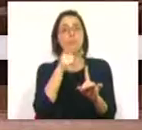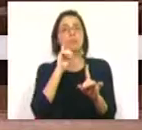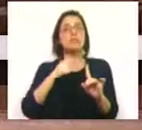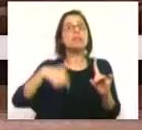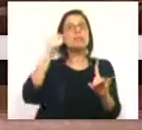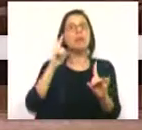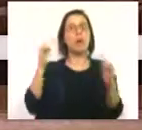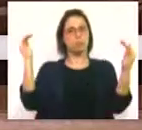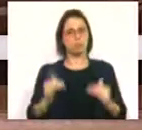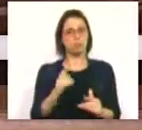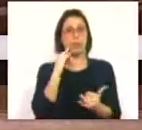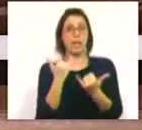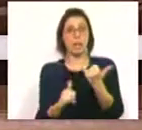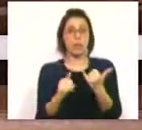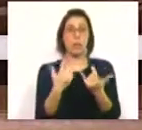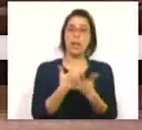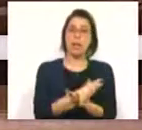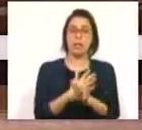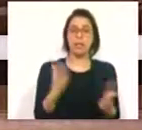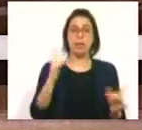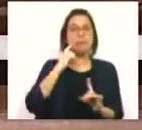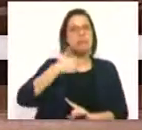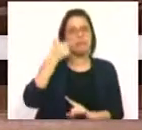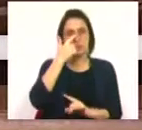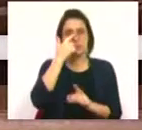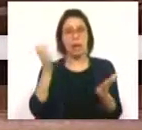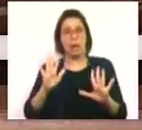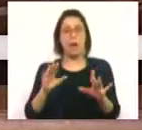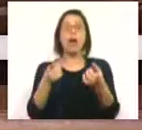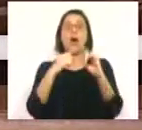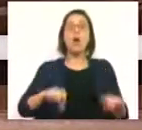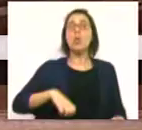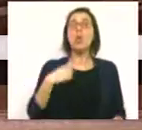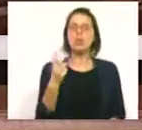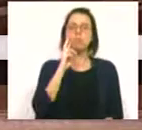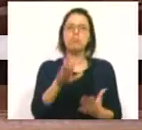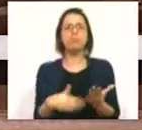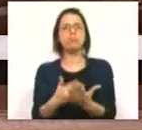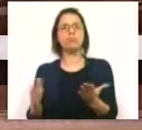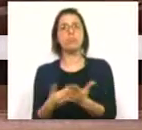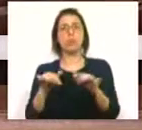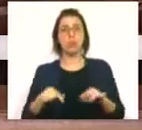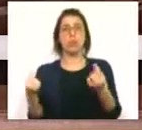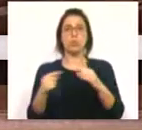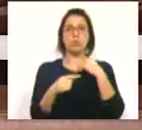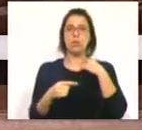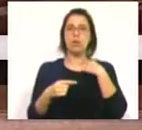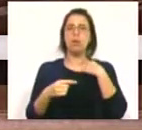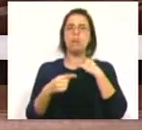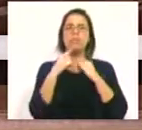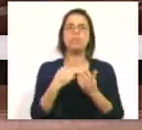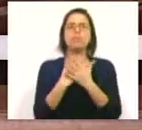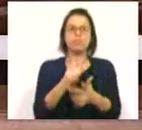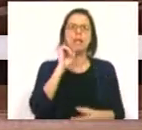maior a redução do risco de incêndios. Neste contexto, os verdes encaram as propostas hoje em discussão como